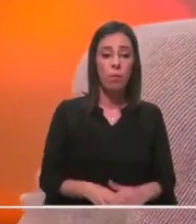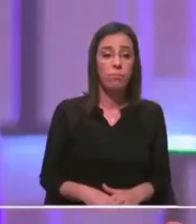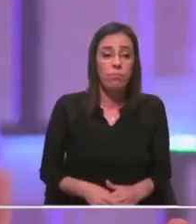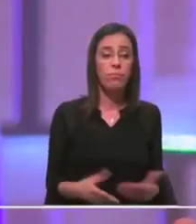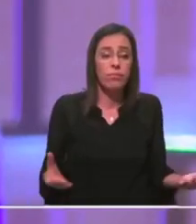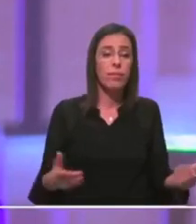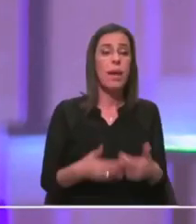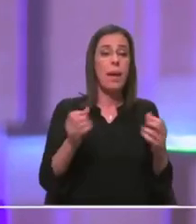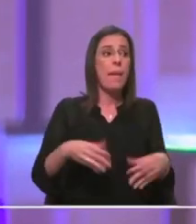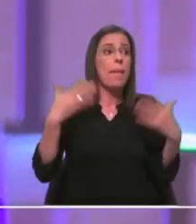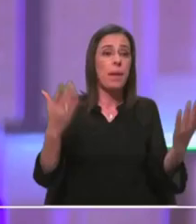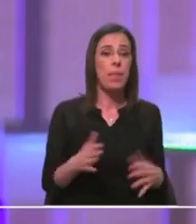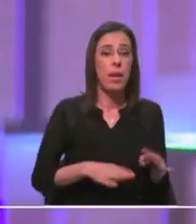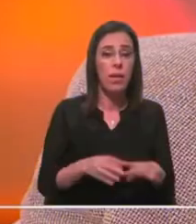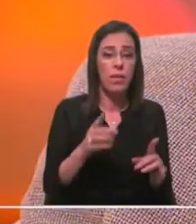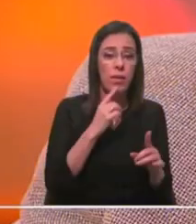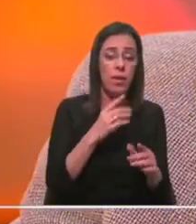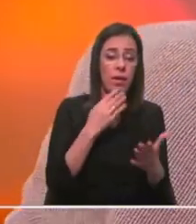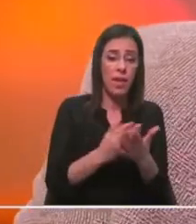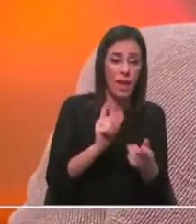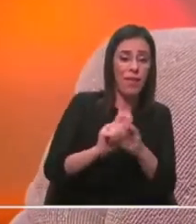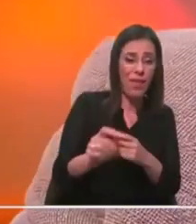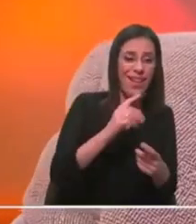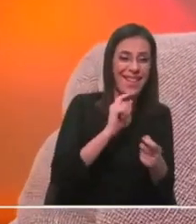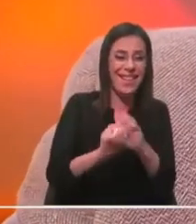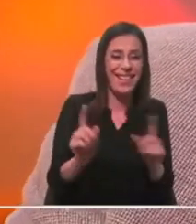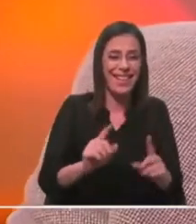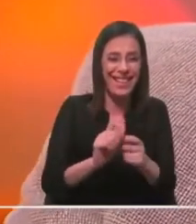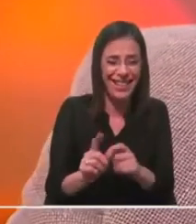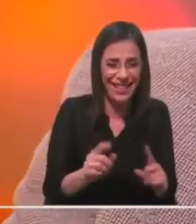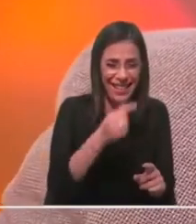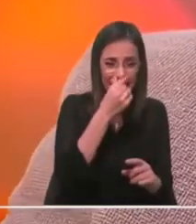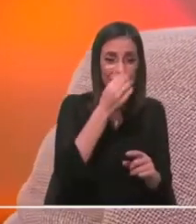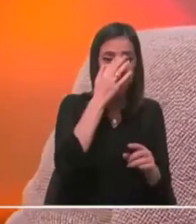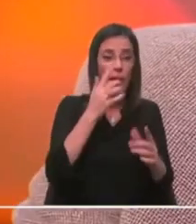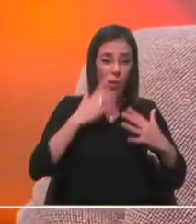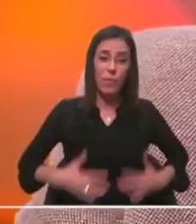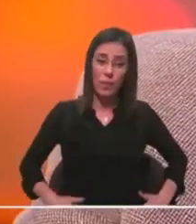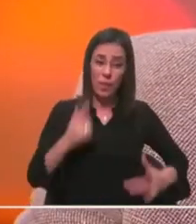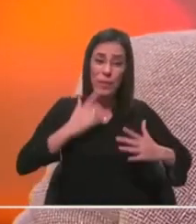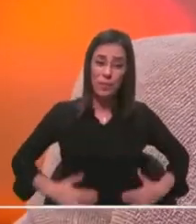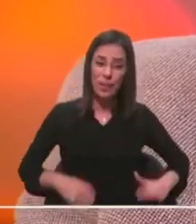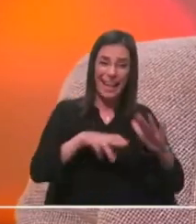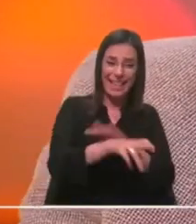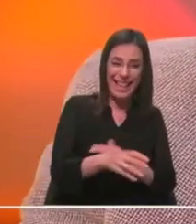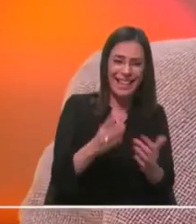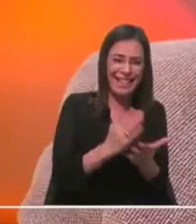agoraa coisa a primeira coisa é fazer é não lhe dei fosp exatamente desde logo revista revista revista entrada não é revista entrada de